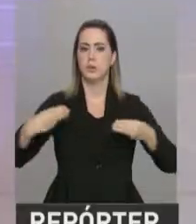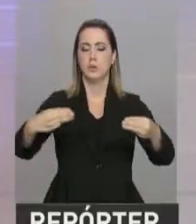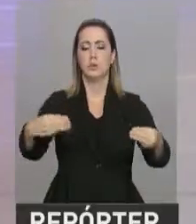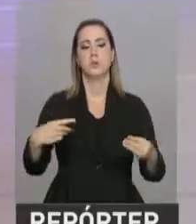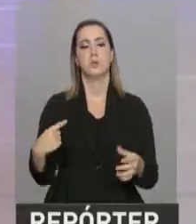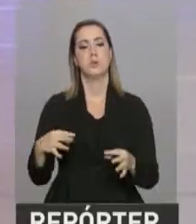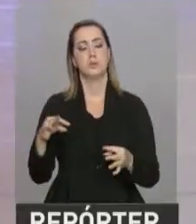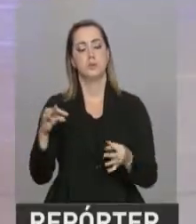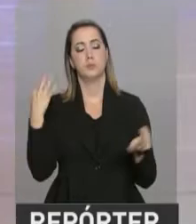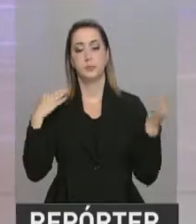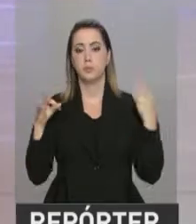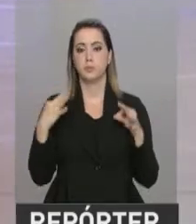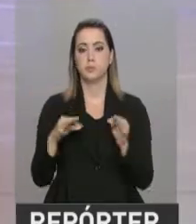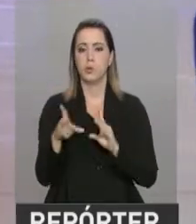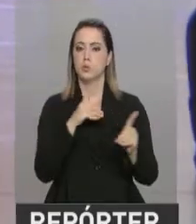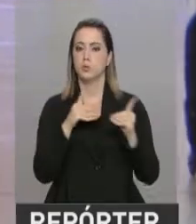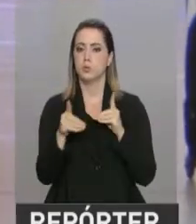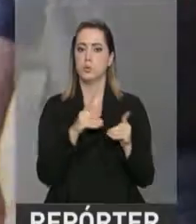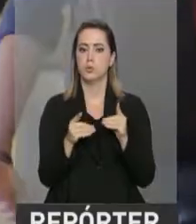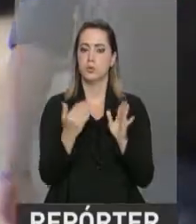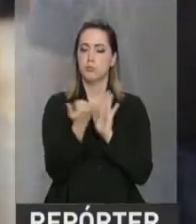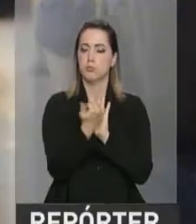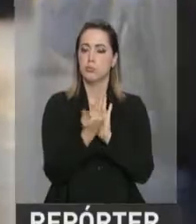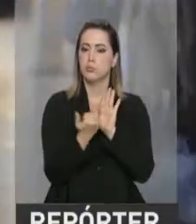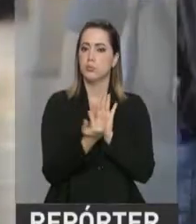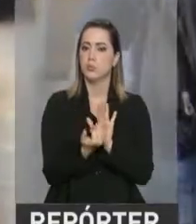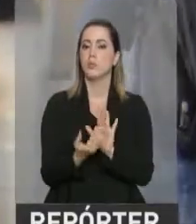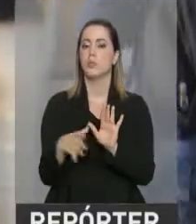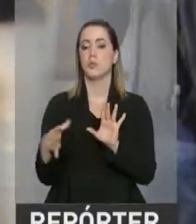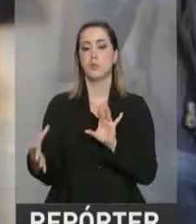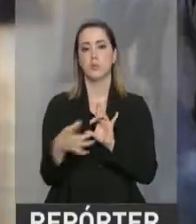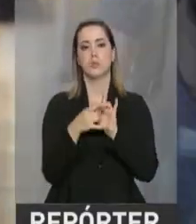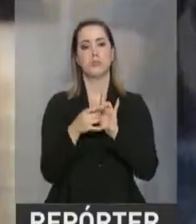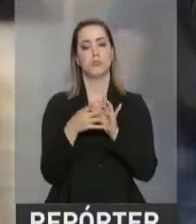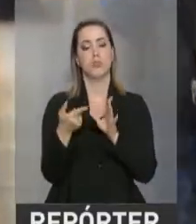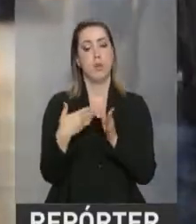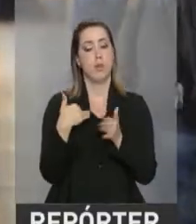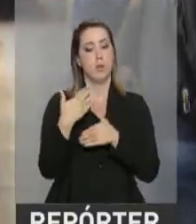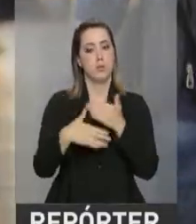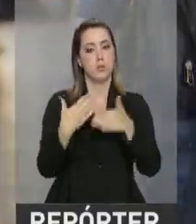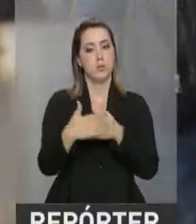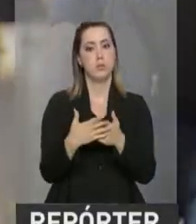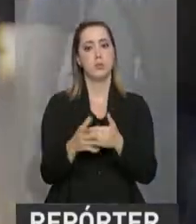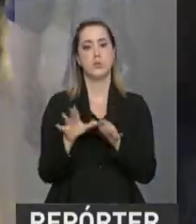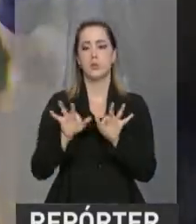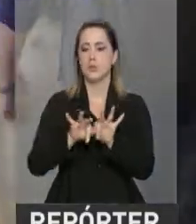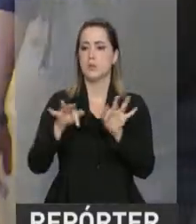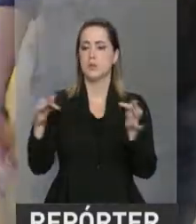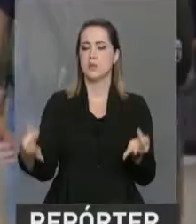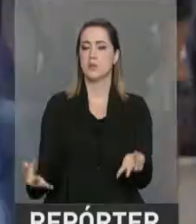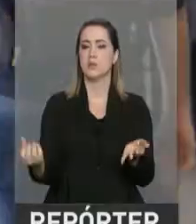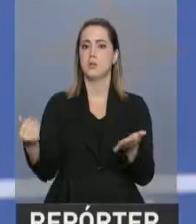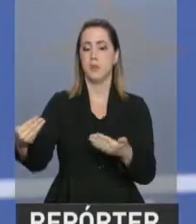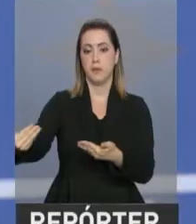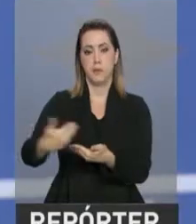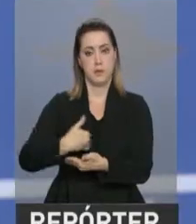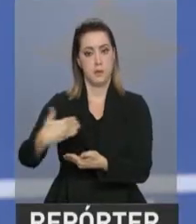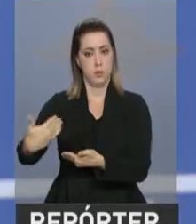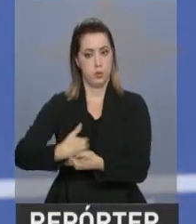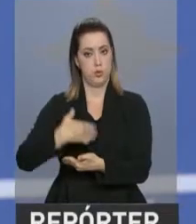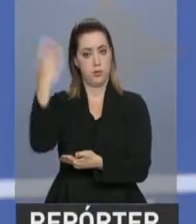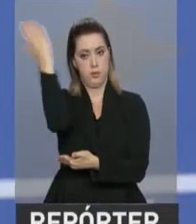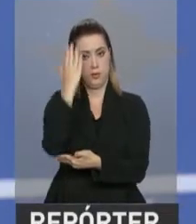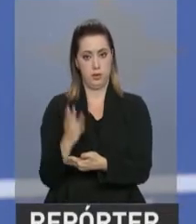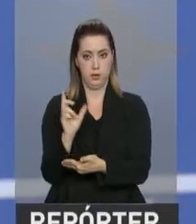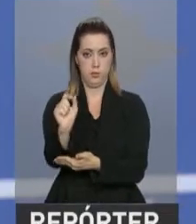discutindo um pacote de medidas que inclui a prorrogação da isenção de visto por mais dois anos a proposta